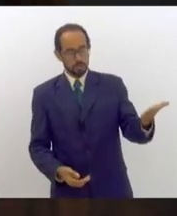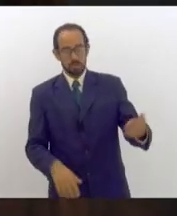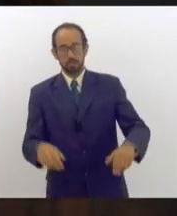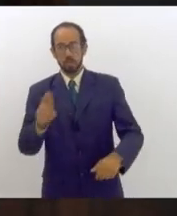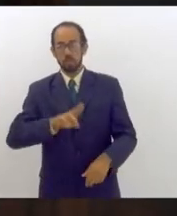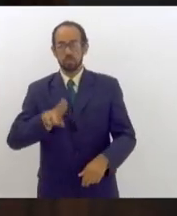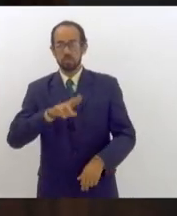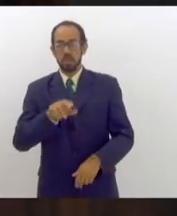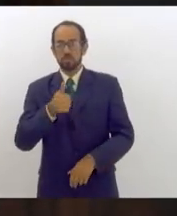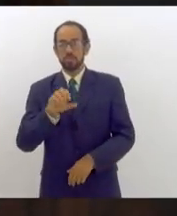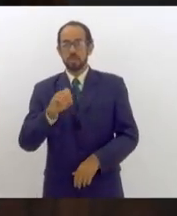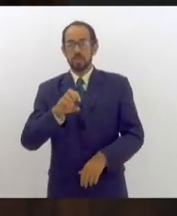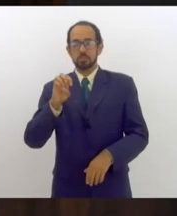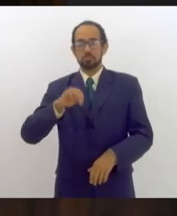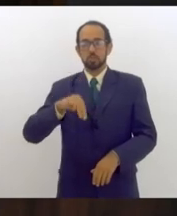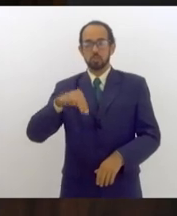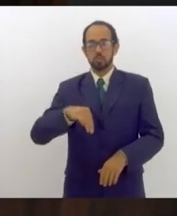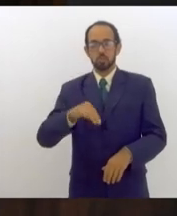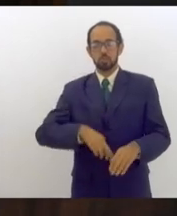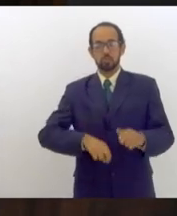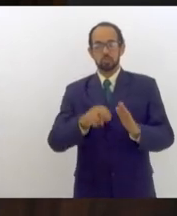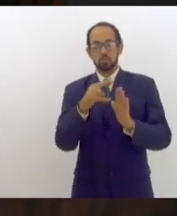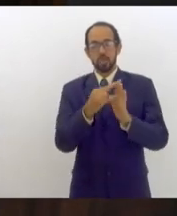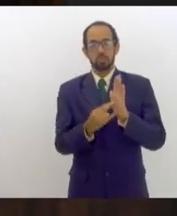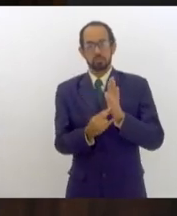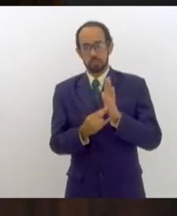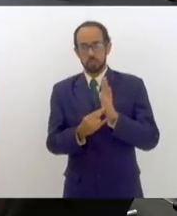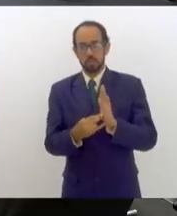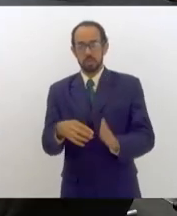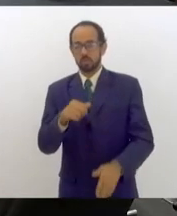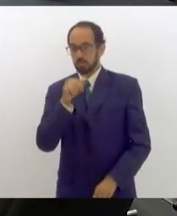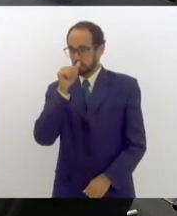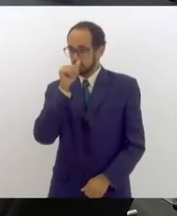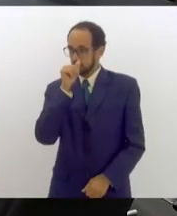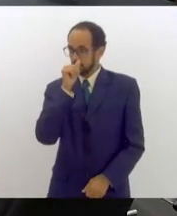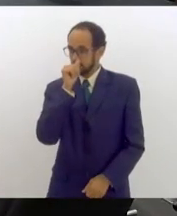do seu tempo para se pronunciar